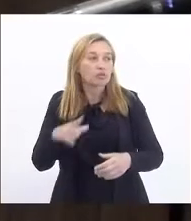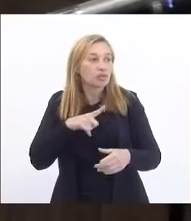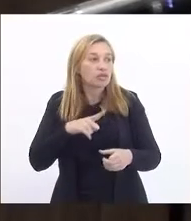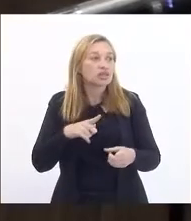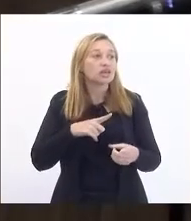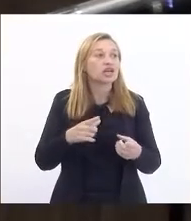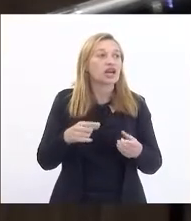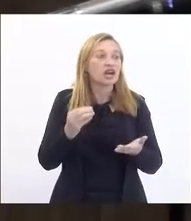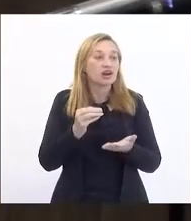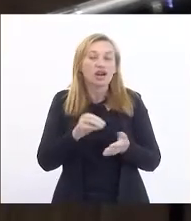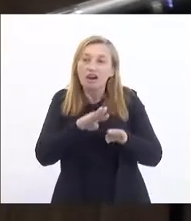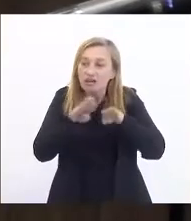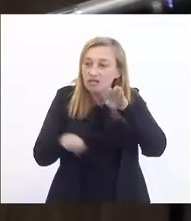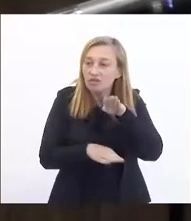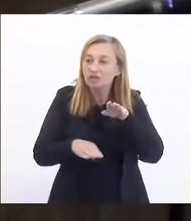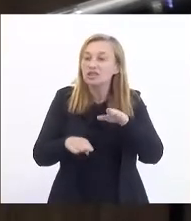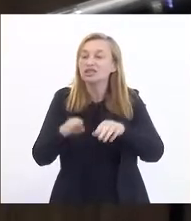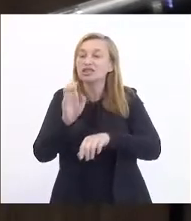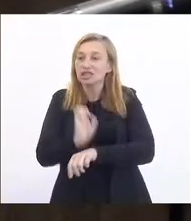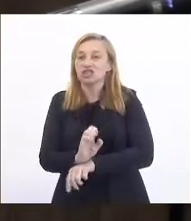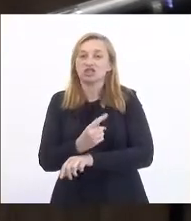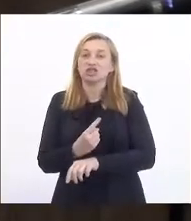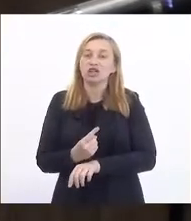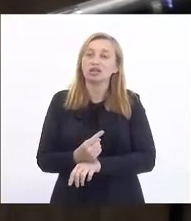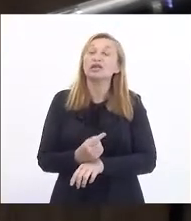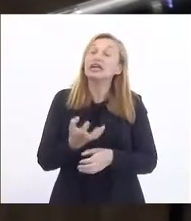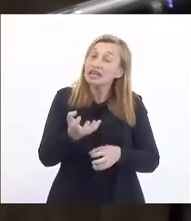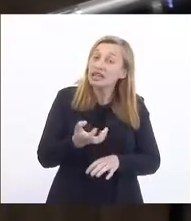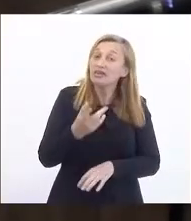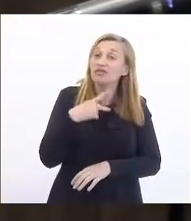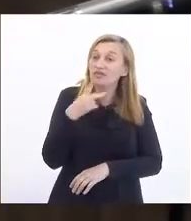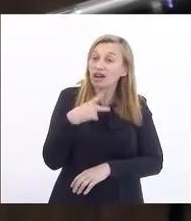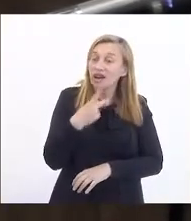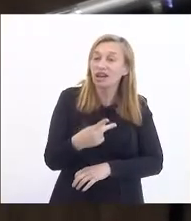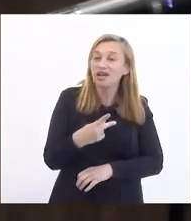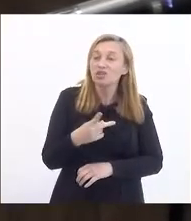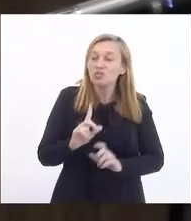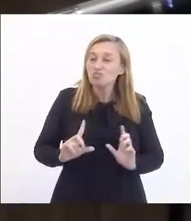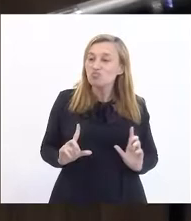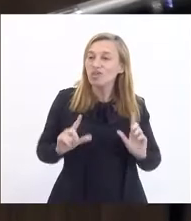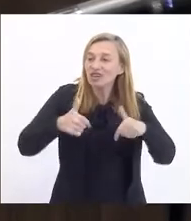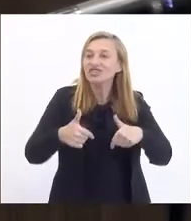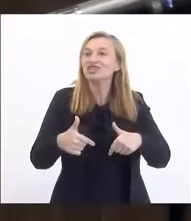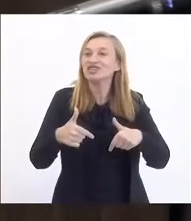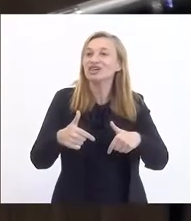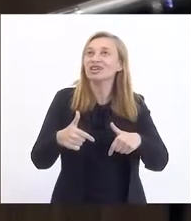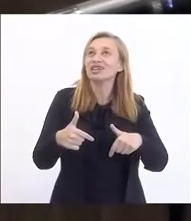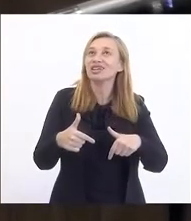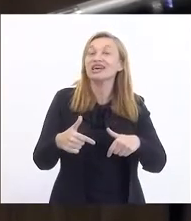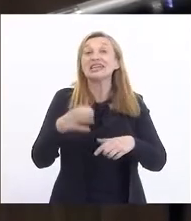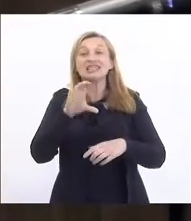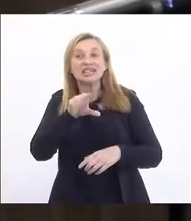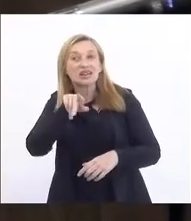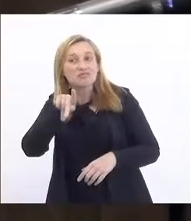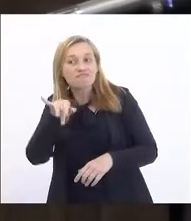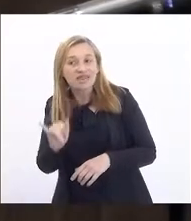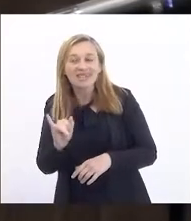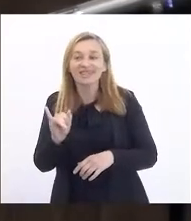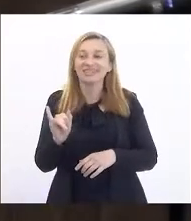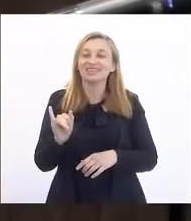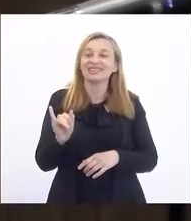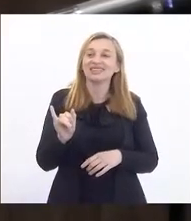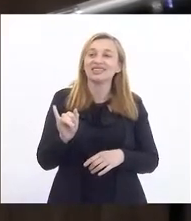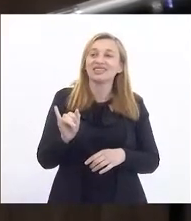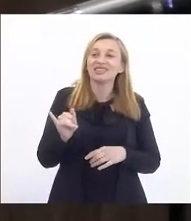a desigualdade nesse estado e quero dizer que uma ação da CPI que foi